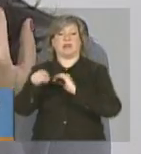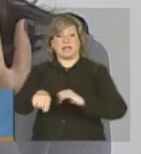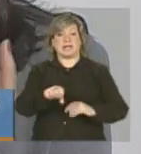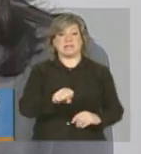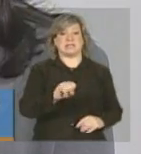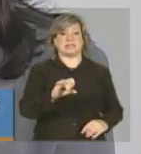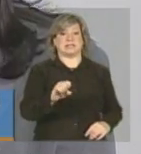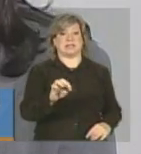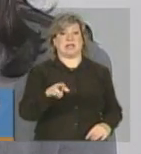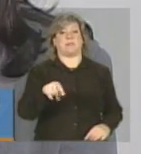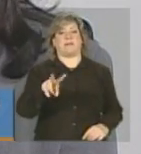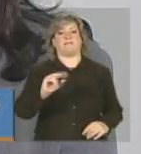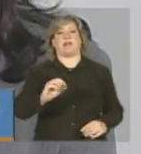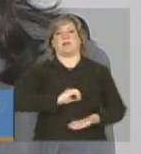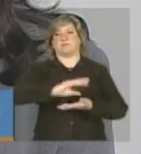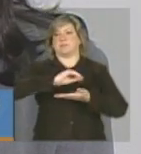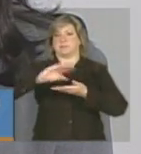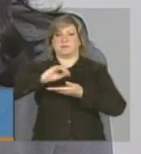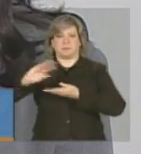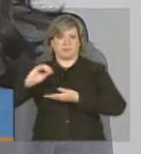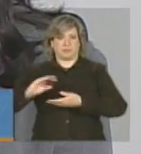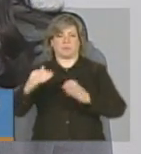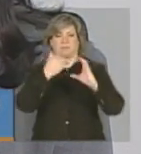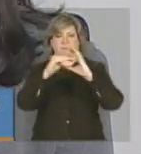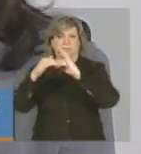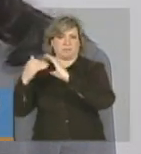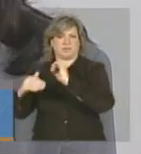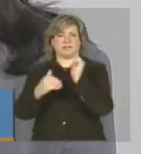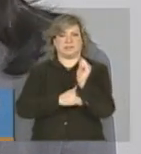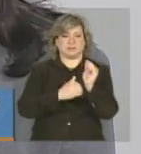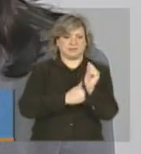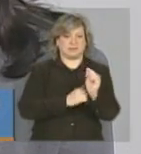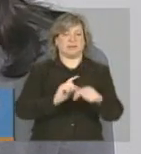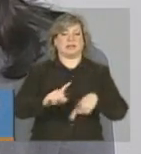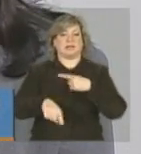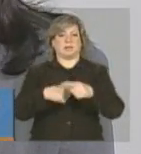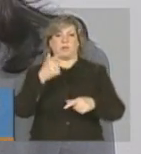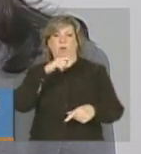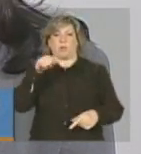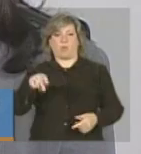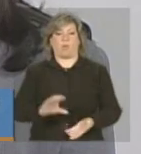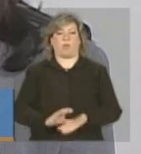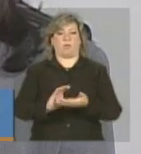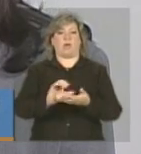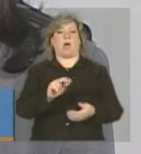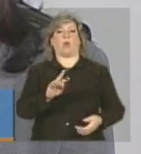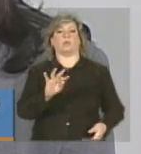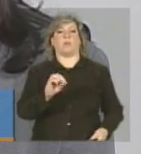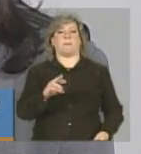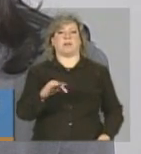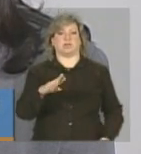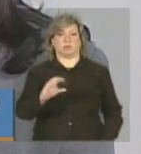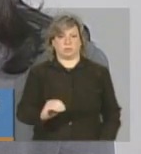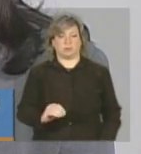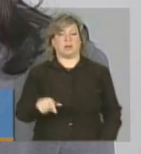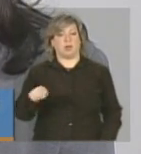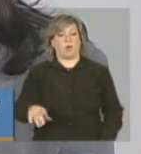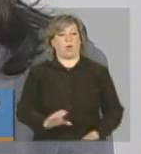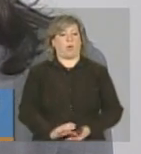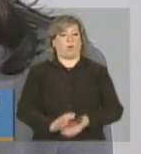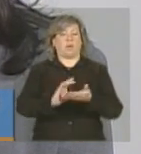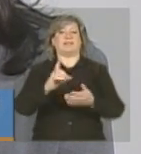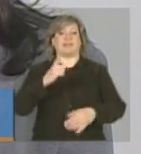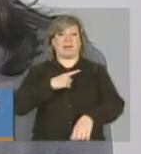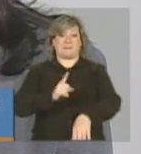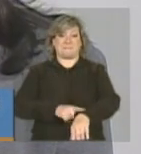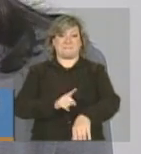vai enviar a senha após a validação pelo conselho, automaticamente. Né? O conselho tem como prazo